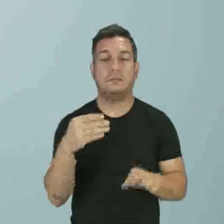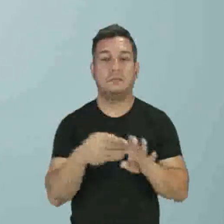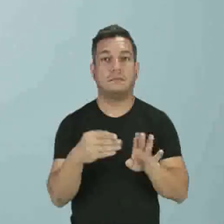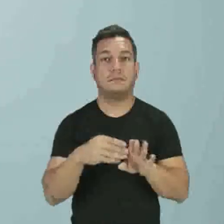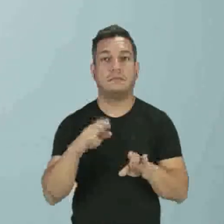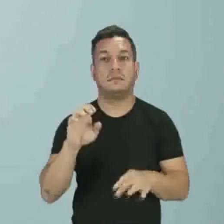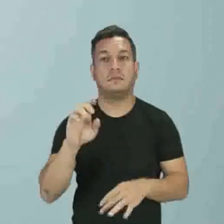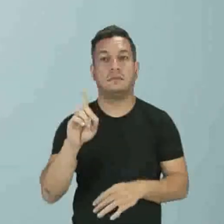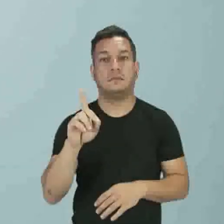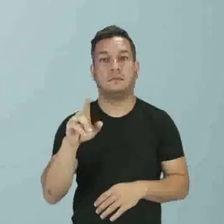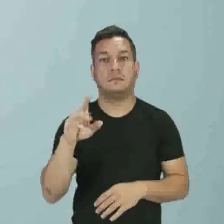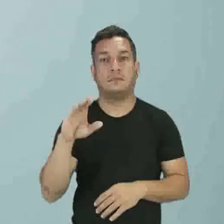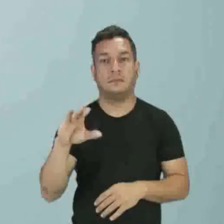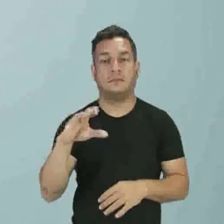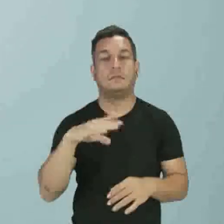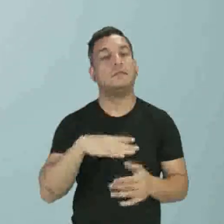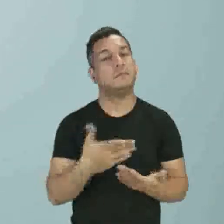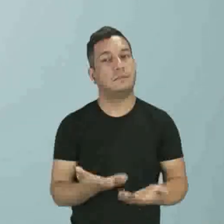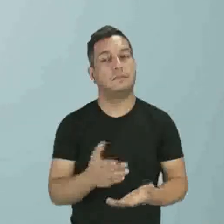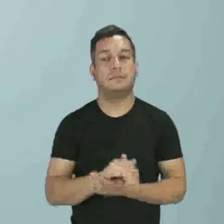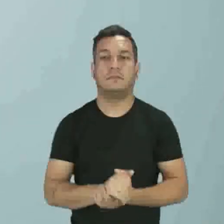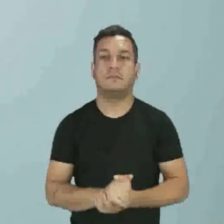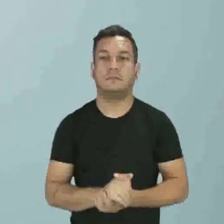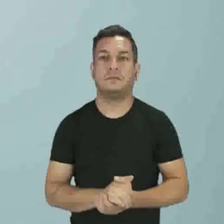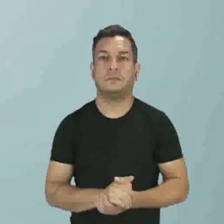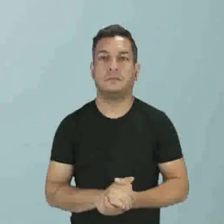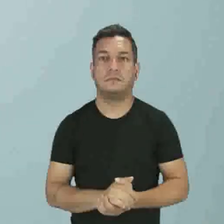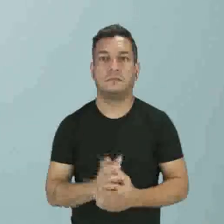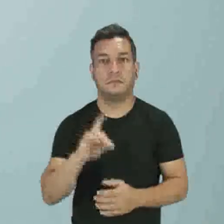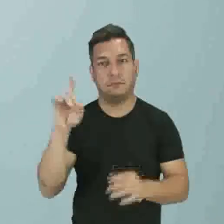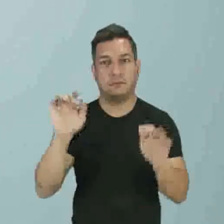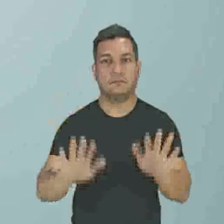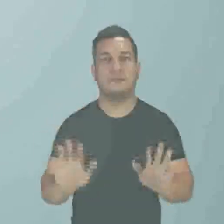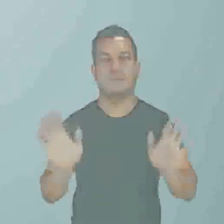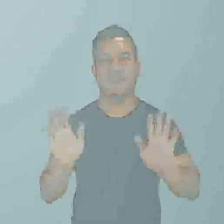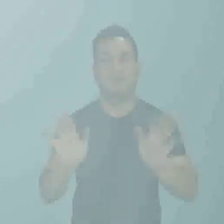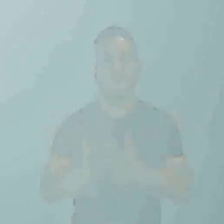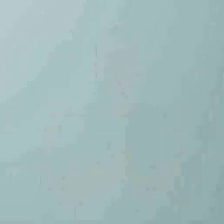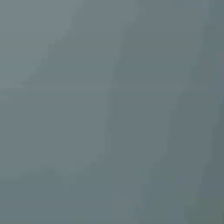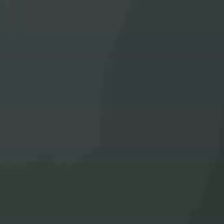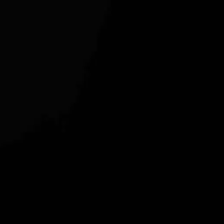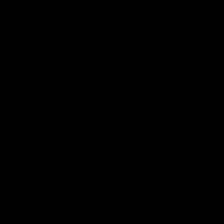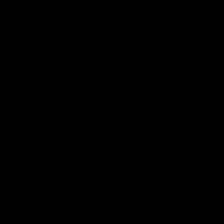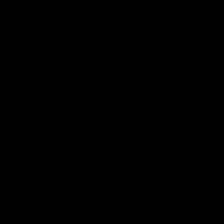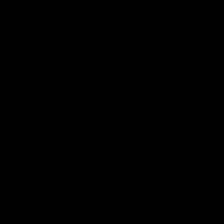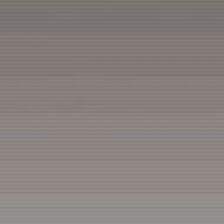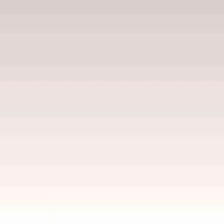de acessar os demais conteúdos presentes na plataforma Eduque. Fique com Deus e até a próxima!